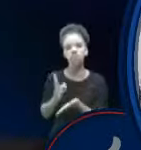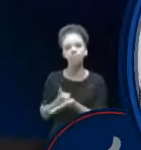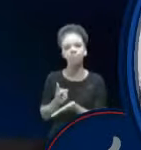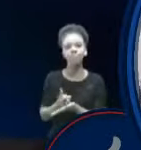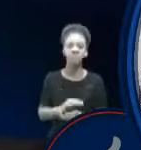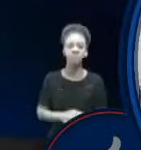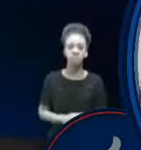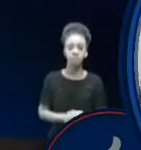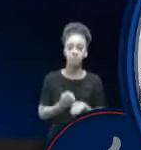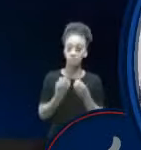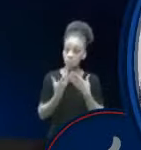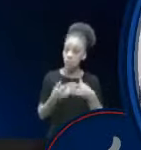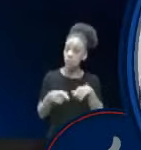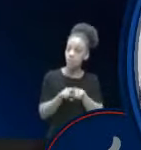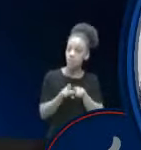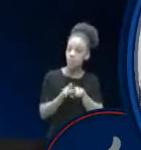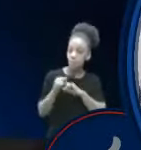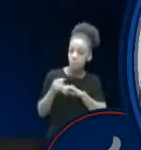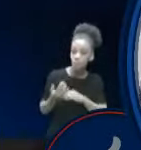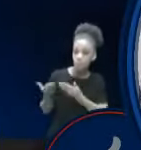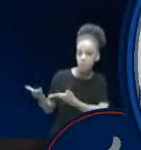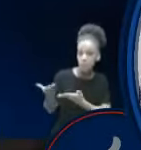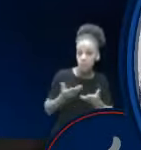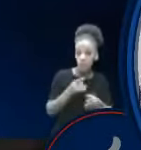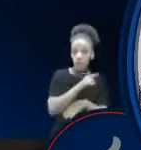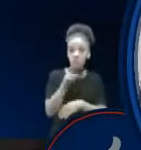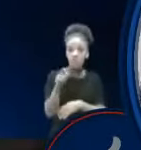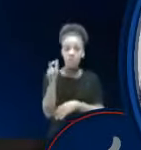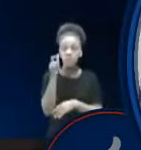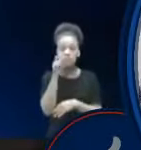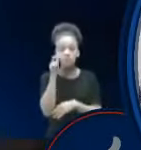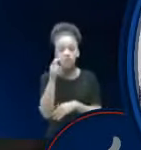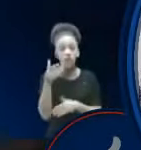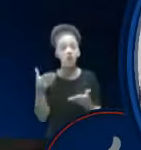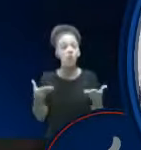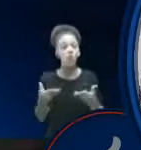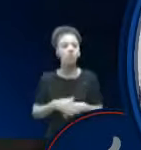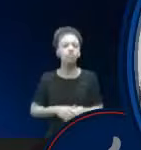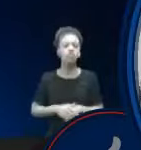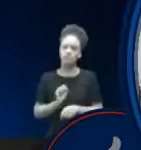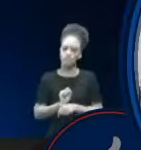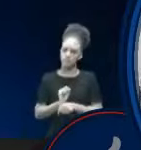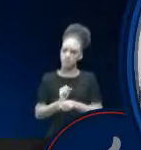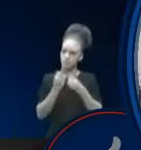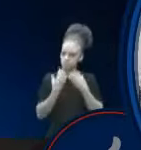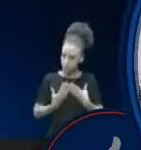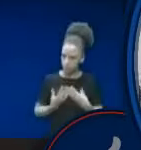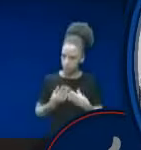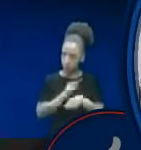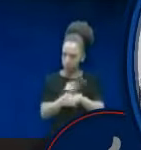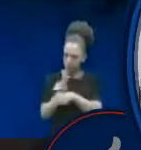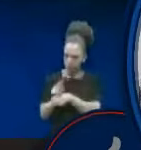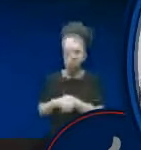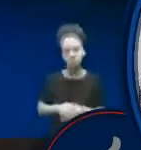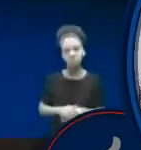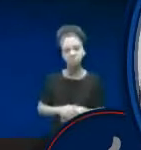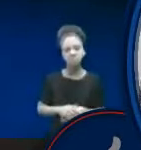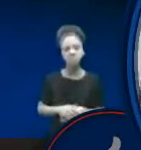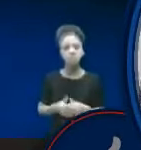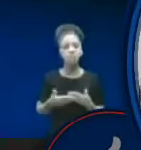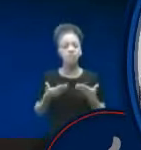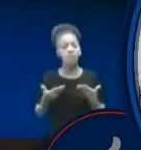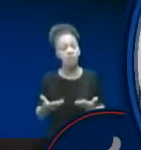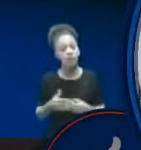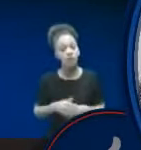sempre. Bom, e eu também quero dar as boas-vindas para todos que estão aí nos vendo hoje. Espero que estejam bem. Bom, pessoal,